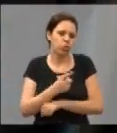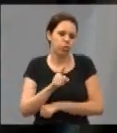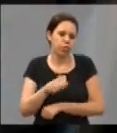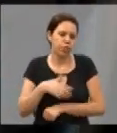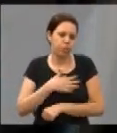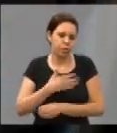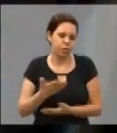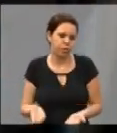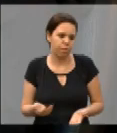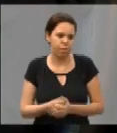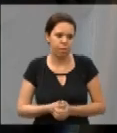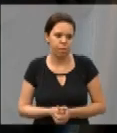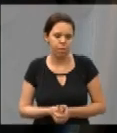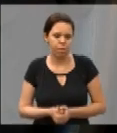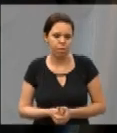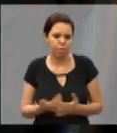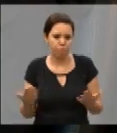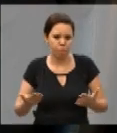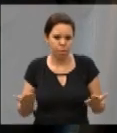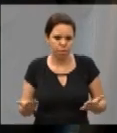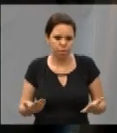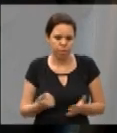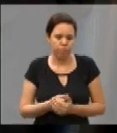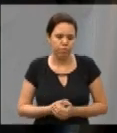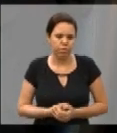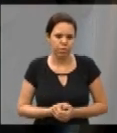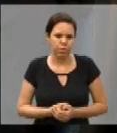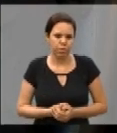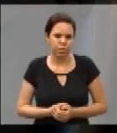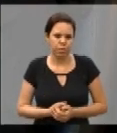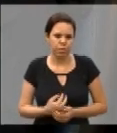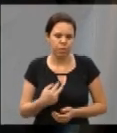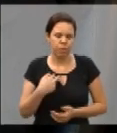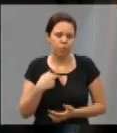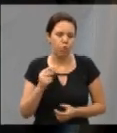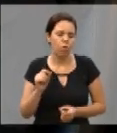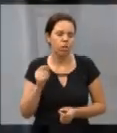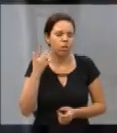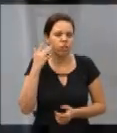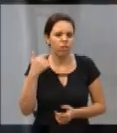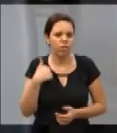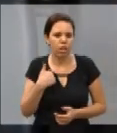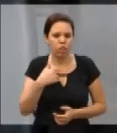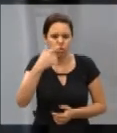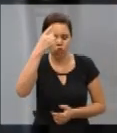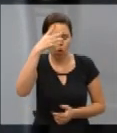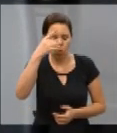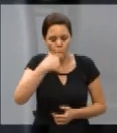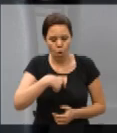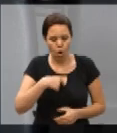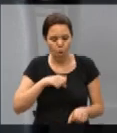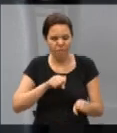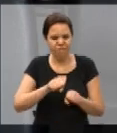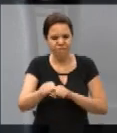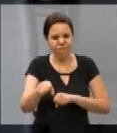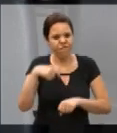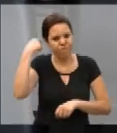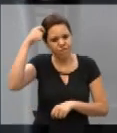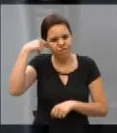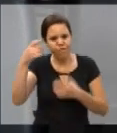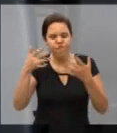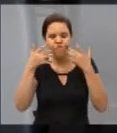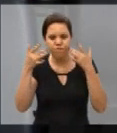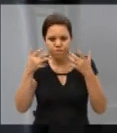prazer. Então, assim, eu acho que hoje eu não posso me considerar, eu sou um homem de formação, ator de formação